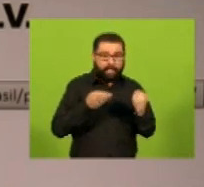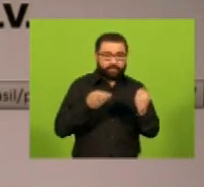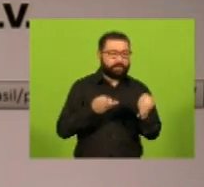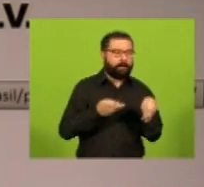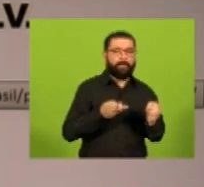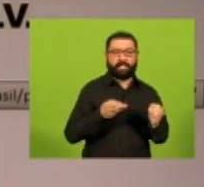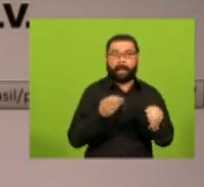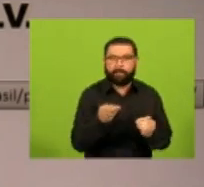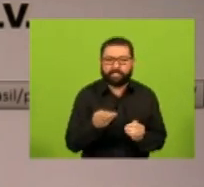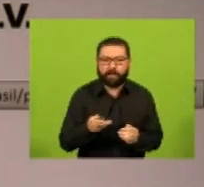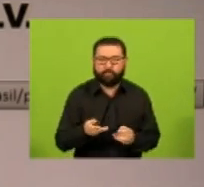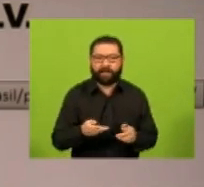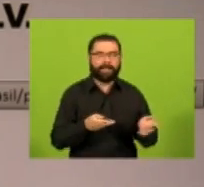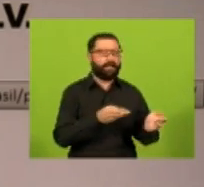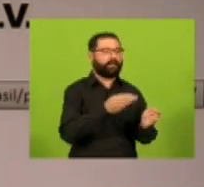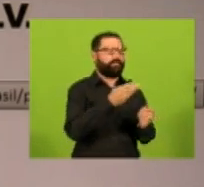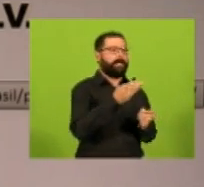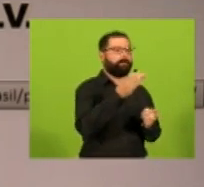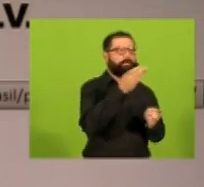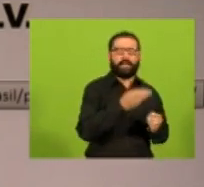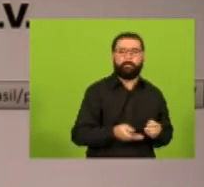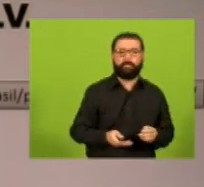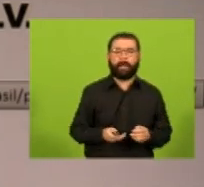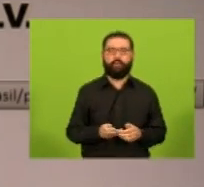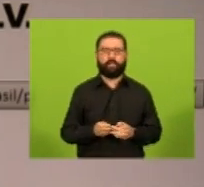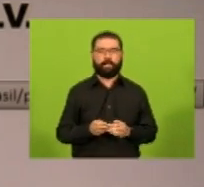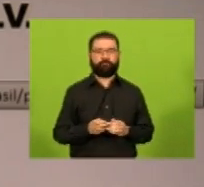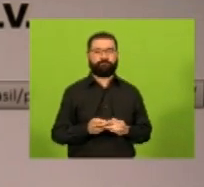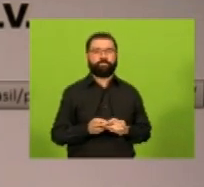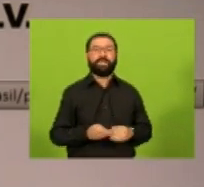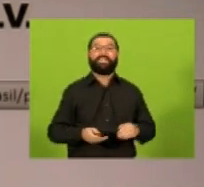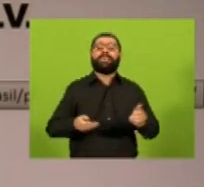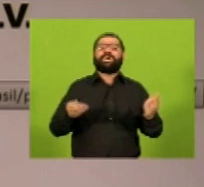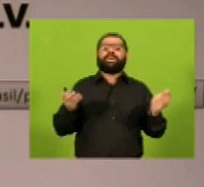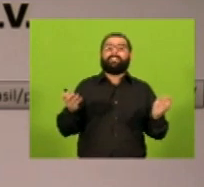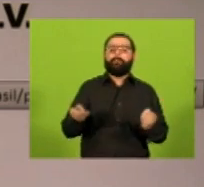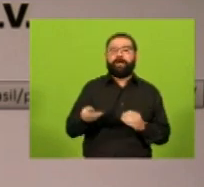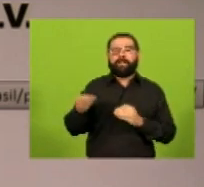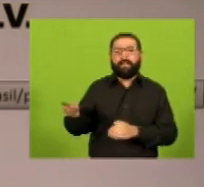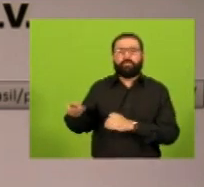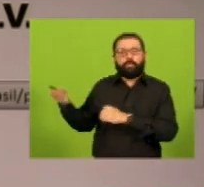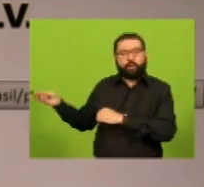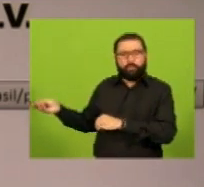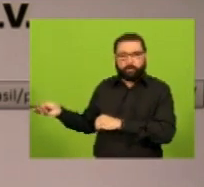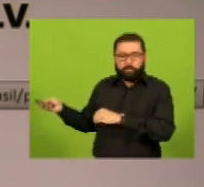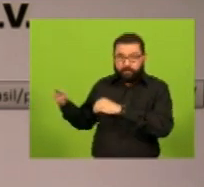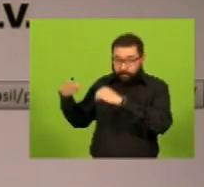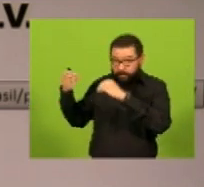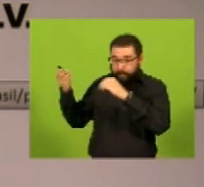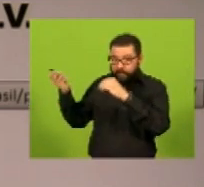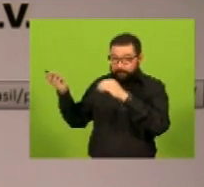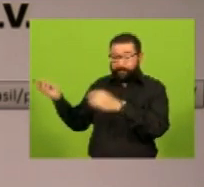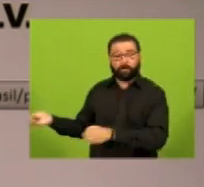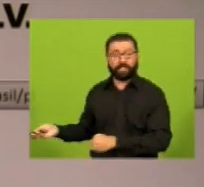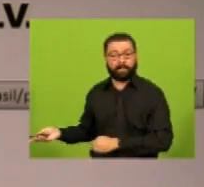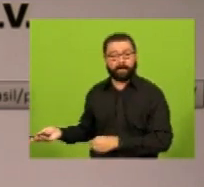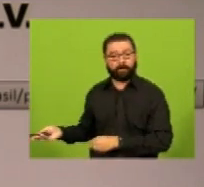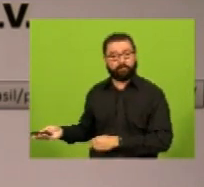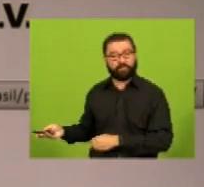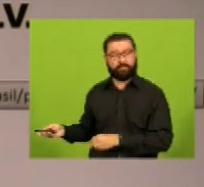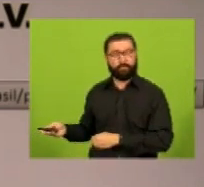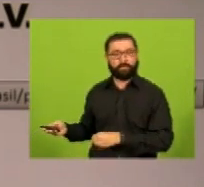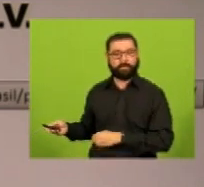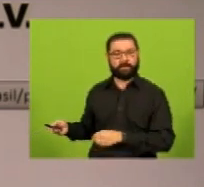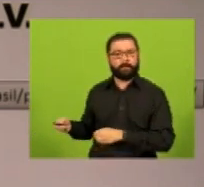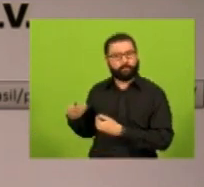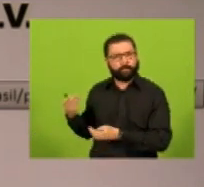Bom, isso também da pressão vai estar relacionado com o tamanho da gota. Dependendo do produto fitossanitário